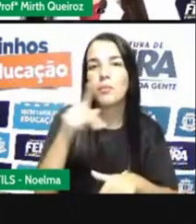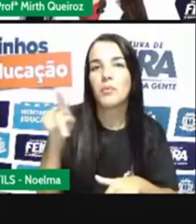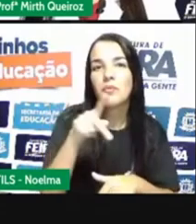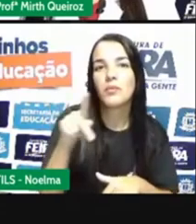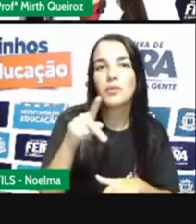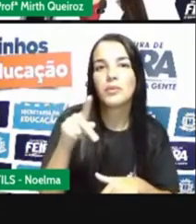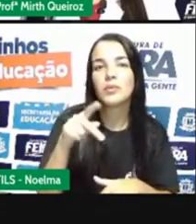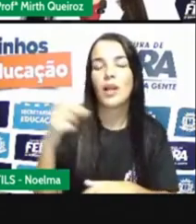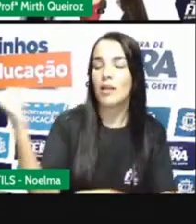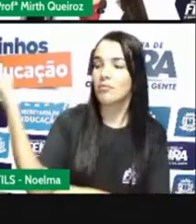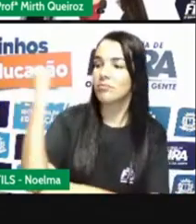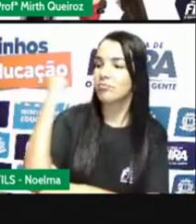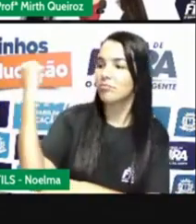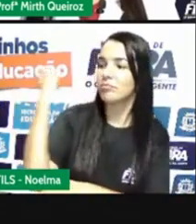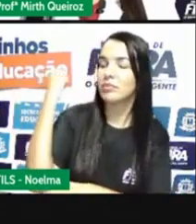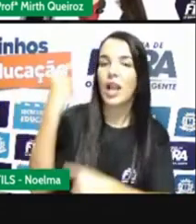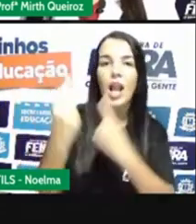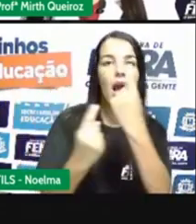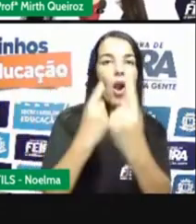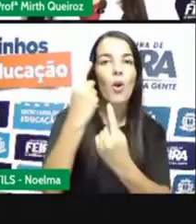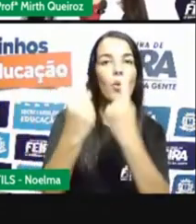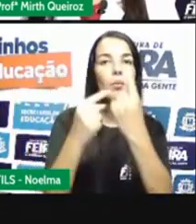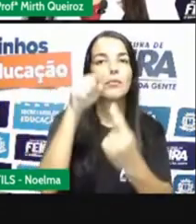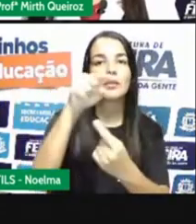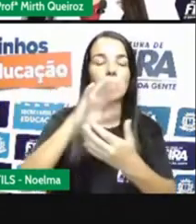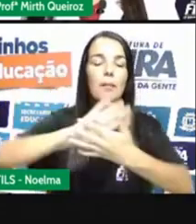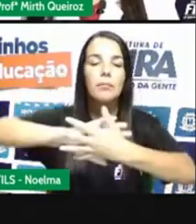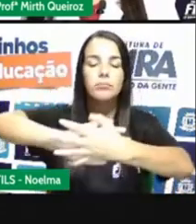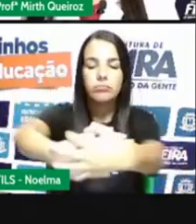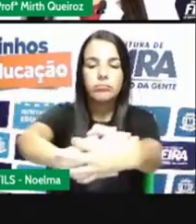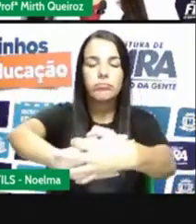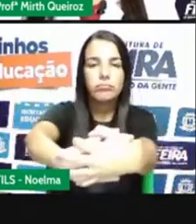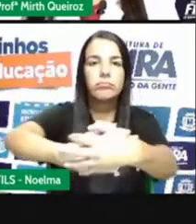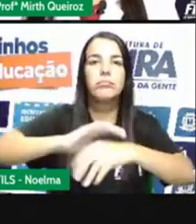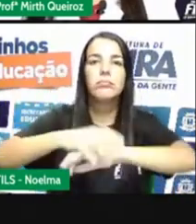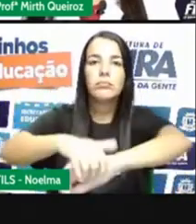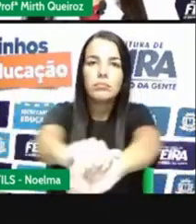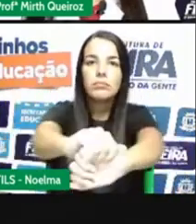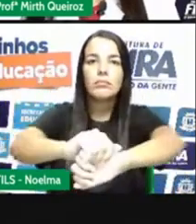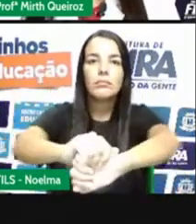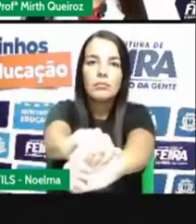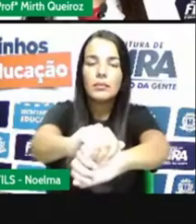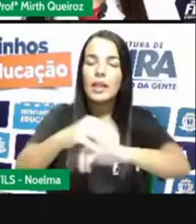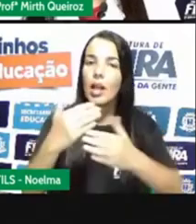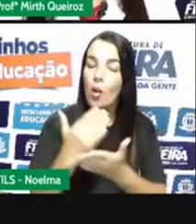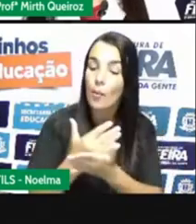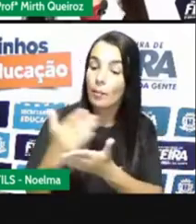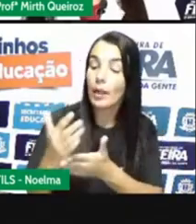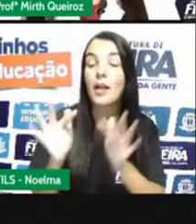de alguns tipos de atividade físicas, alongamento inicial e alongamento final